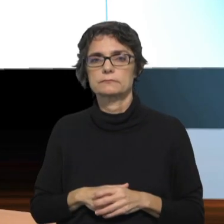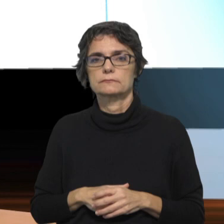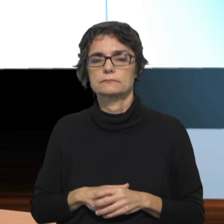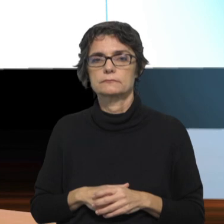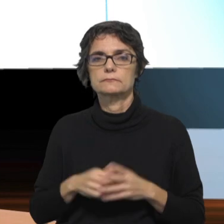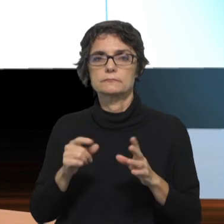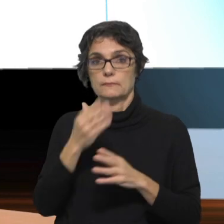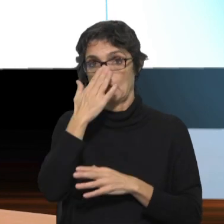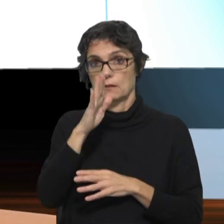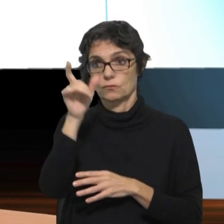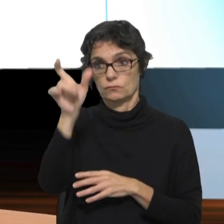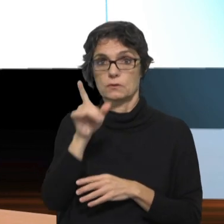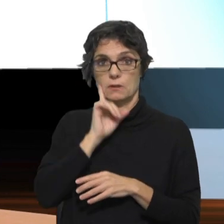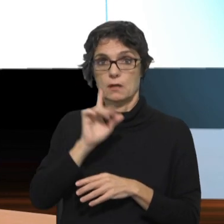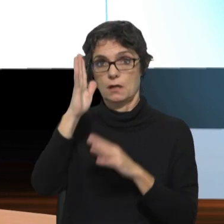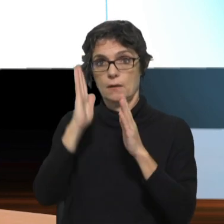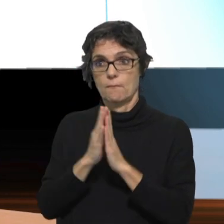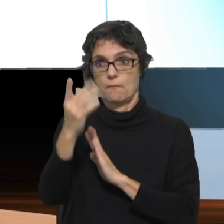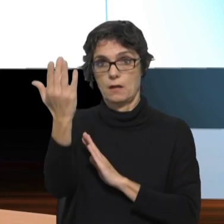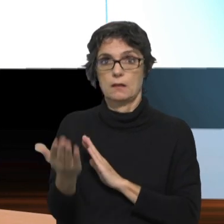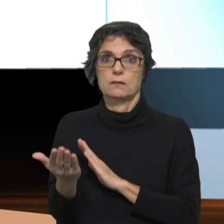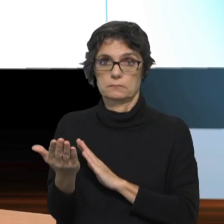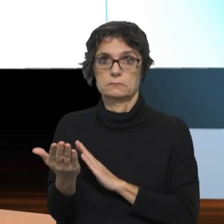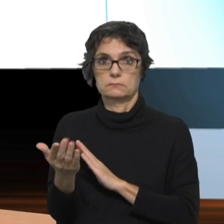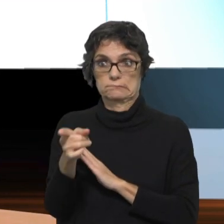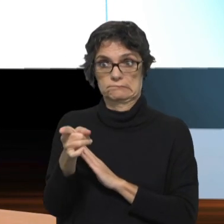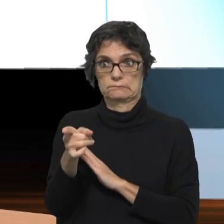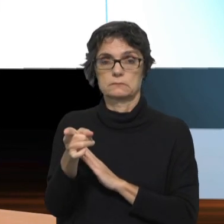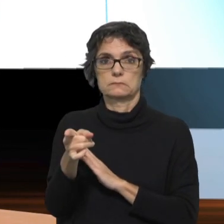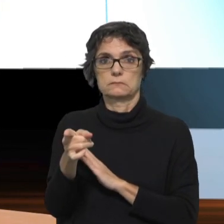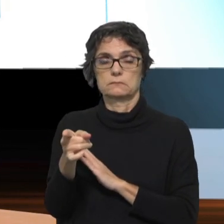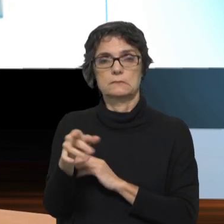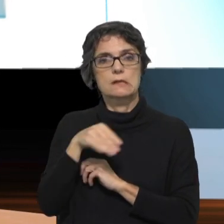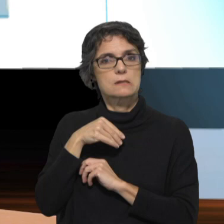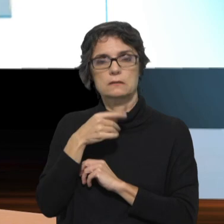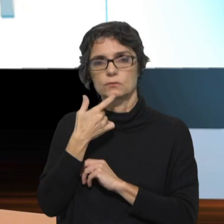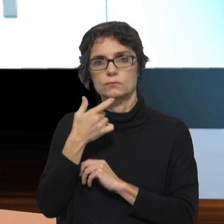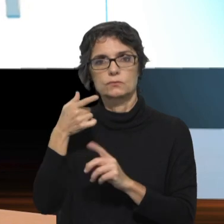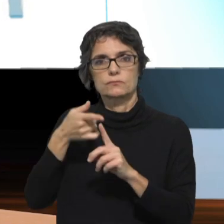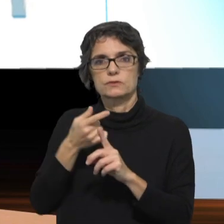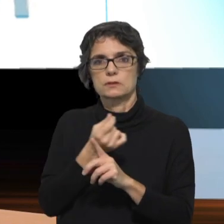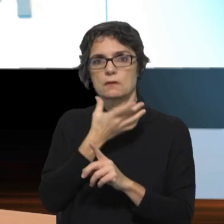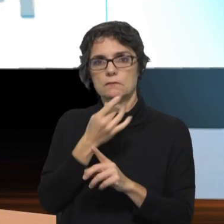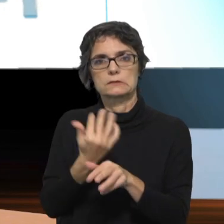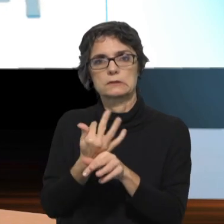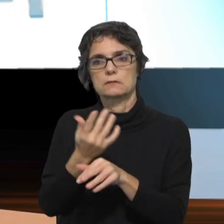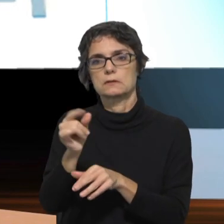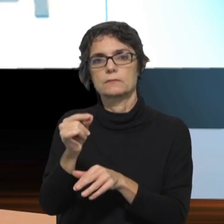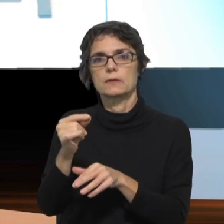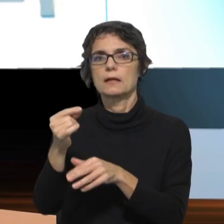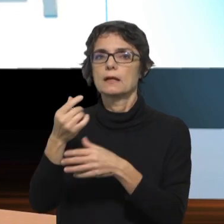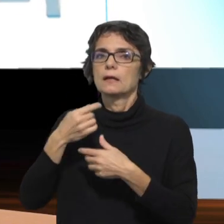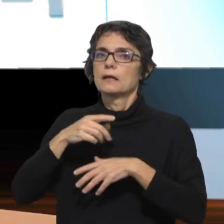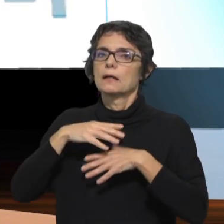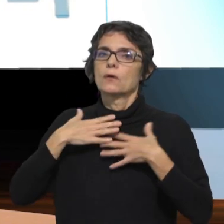a atitude de Maria também para o objetivo da celebração do Natal, consentir que Deus nasça,